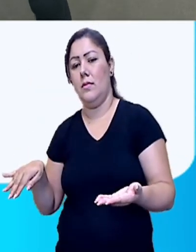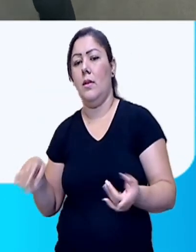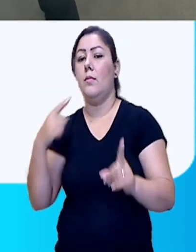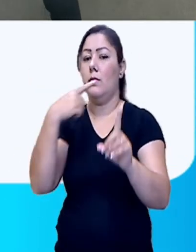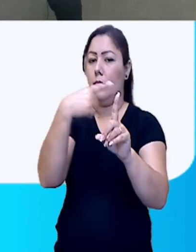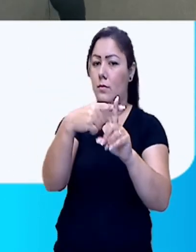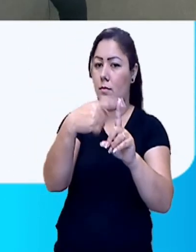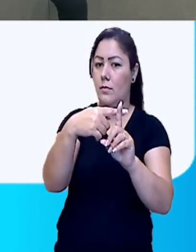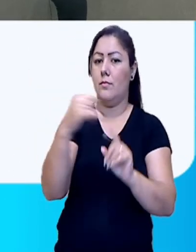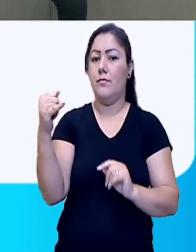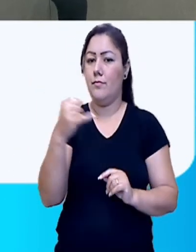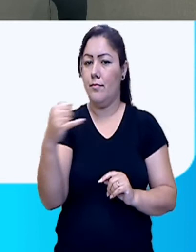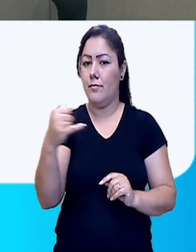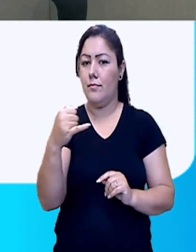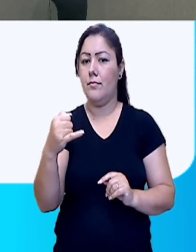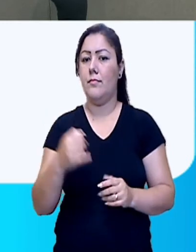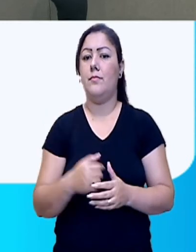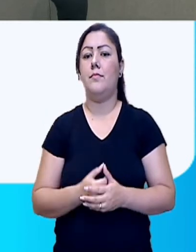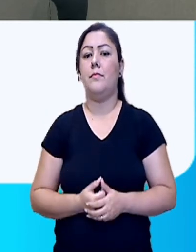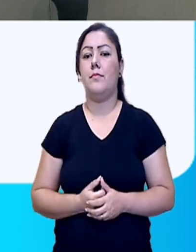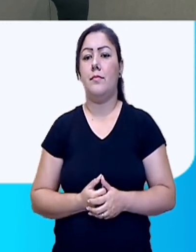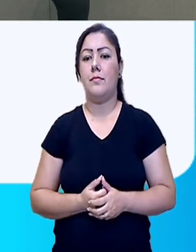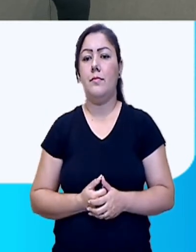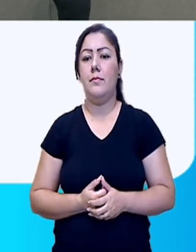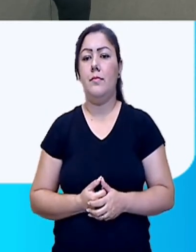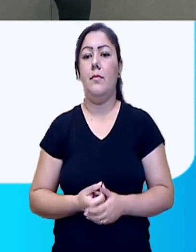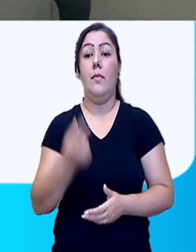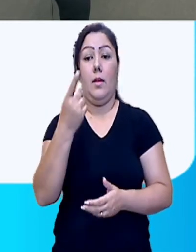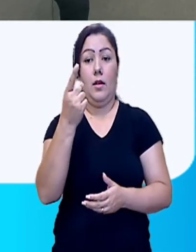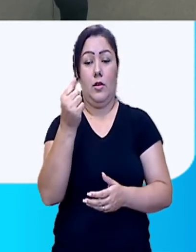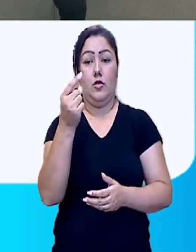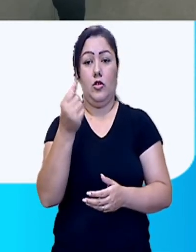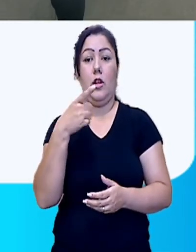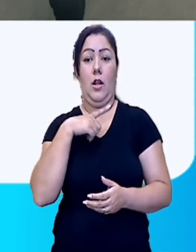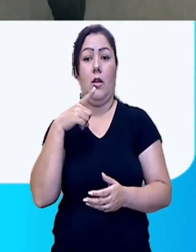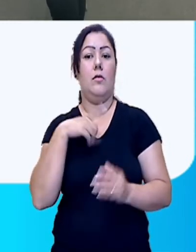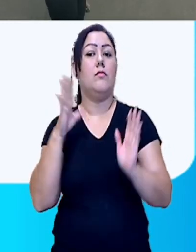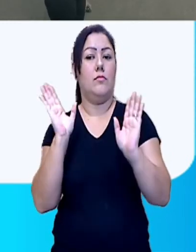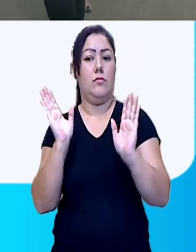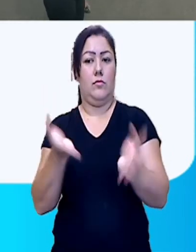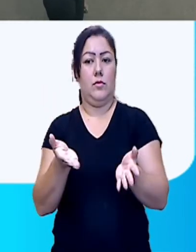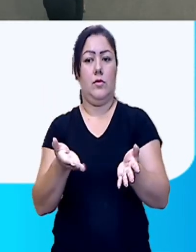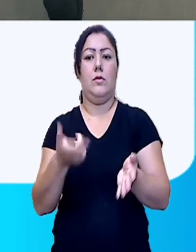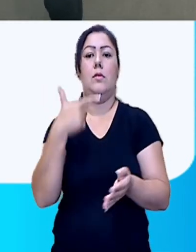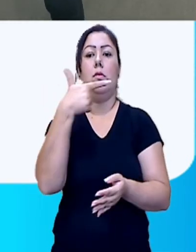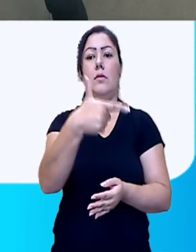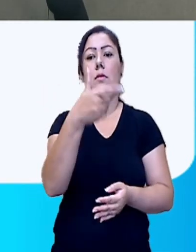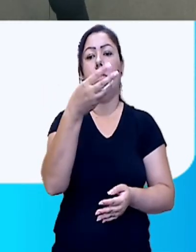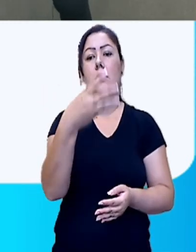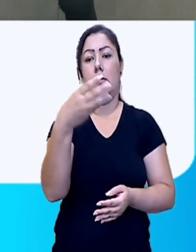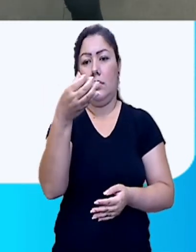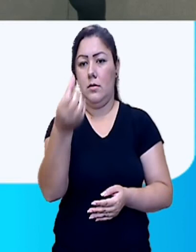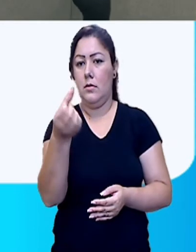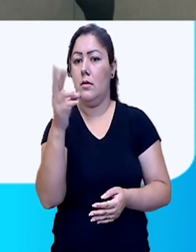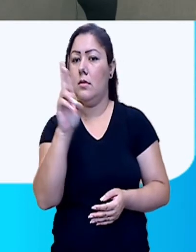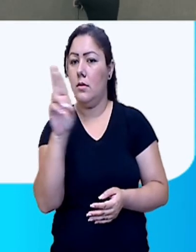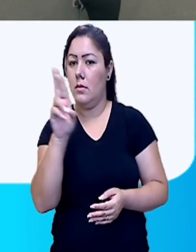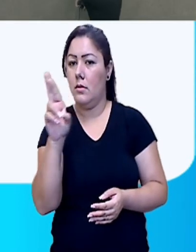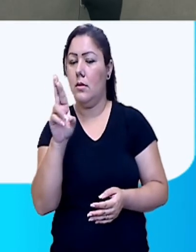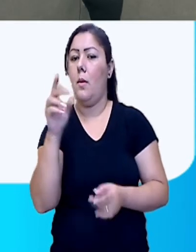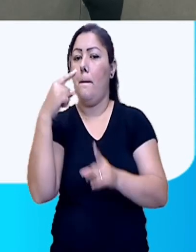negativo. Olha, Roberto tinha um saldo anterior de 236. Então, isso aqui